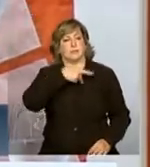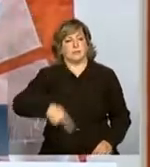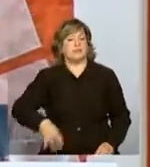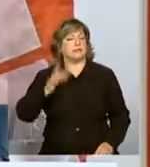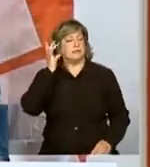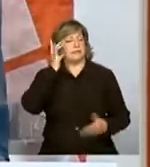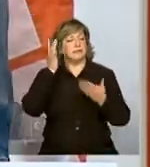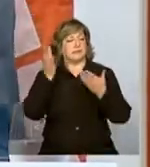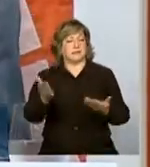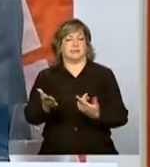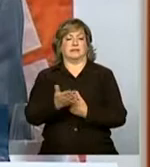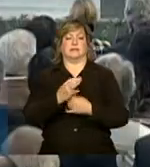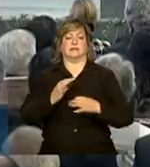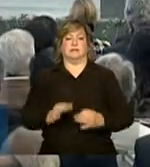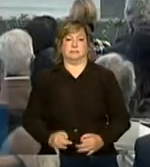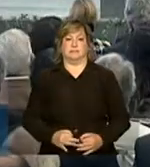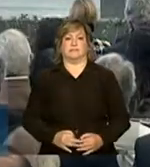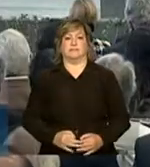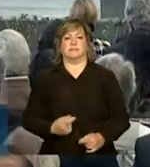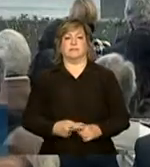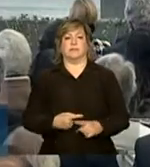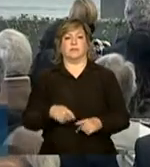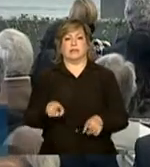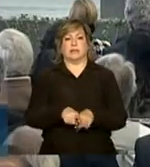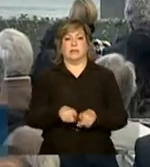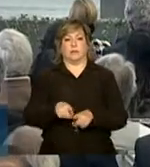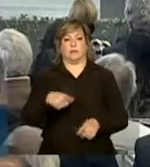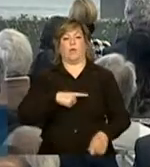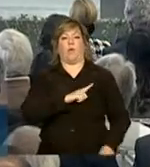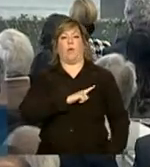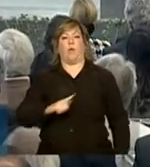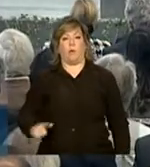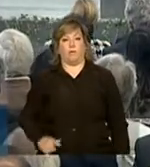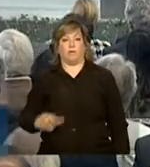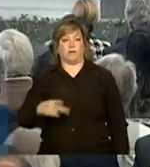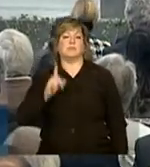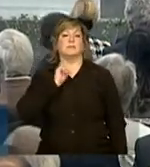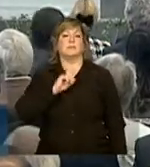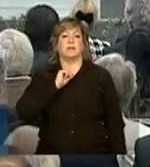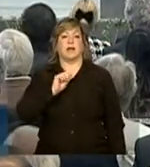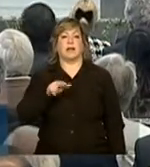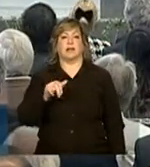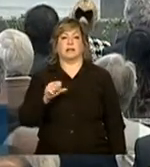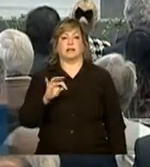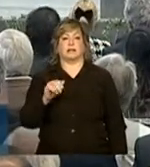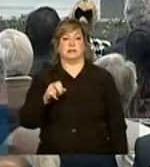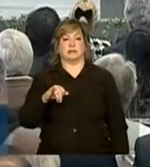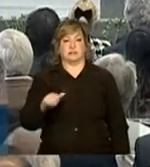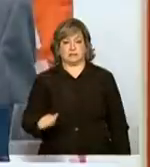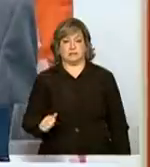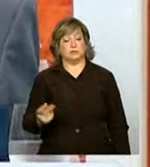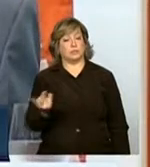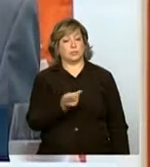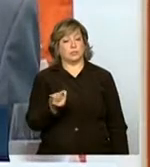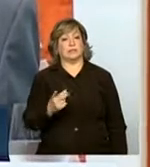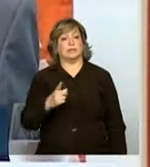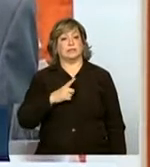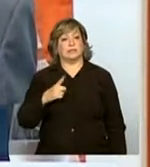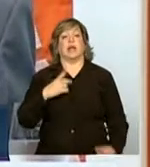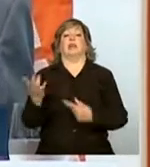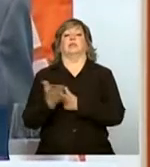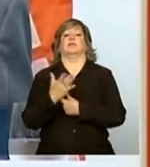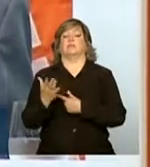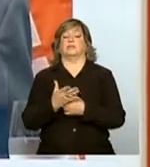senhora presidenta Dilma Rousseff e do excelentíssimo senhor governador Antônio Anastasia. Ambos têm feito uma obra